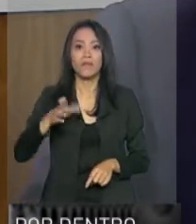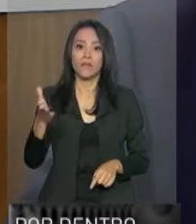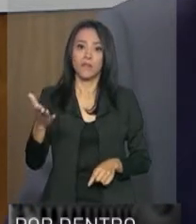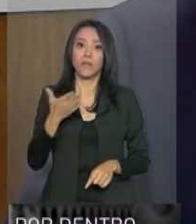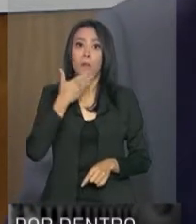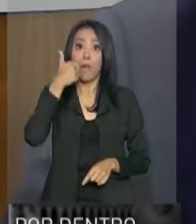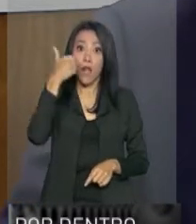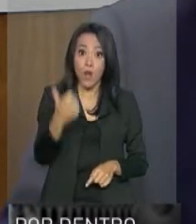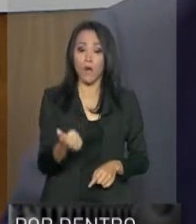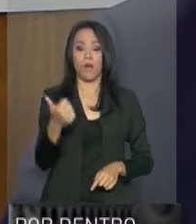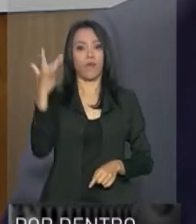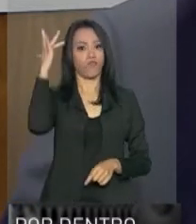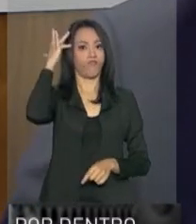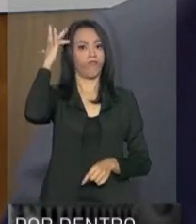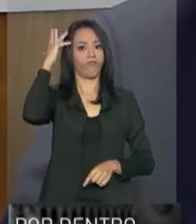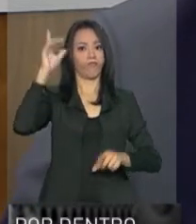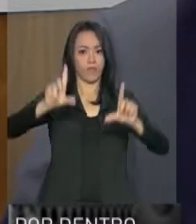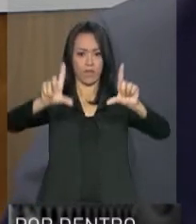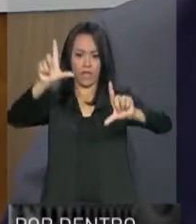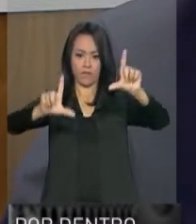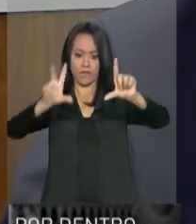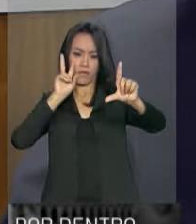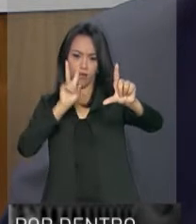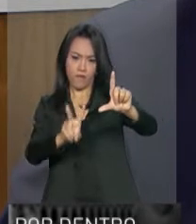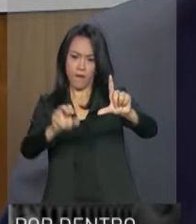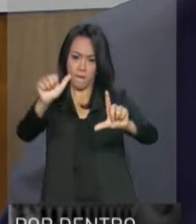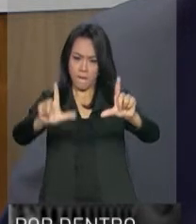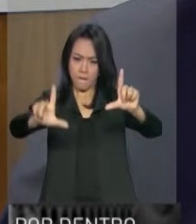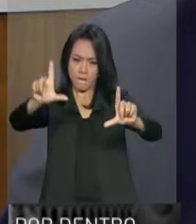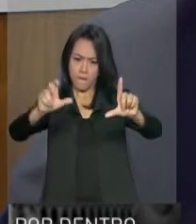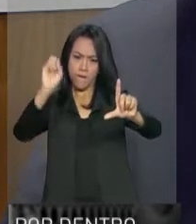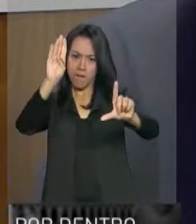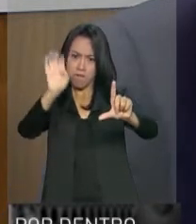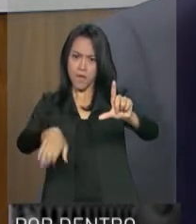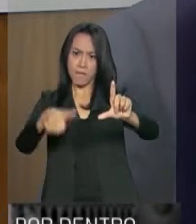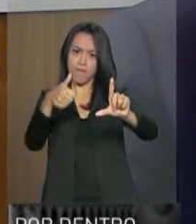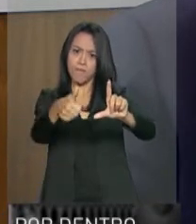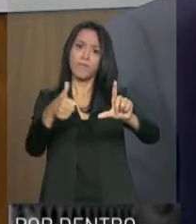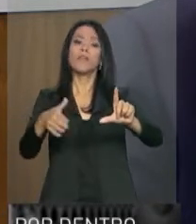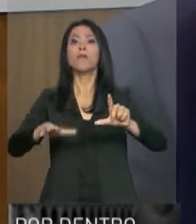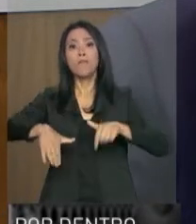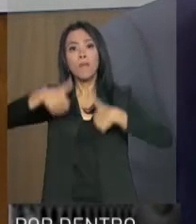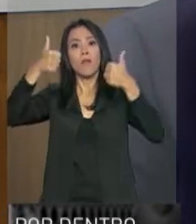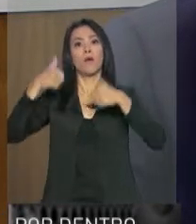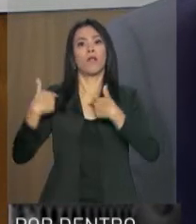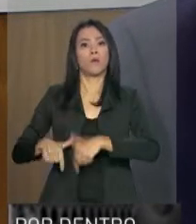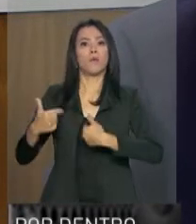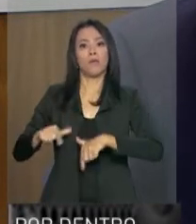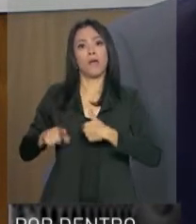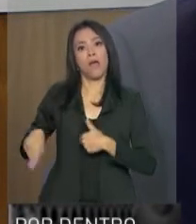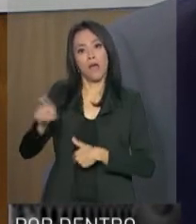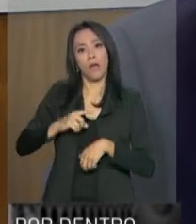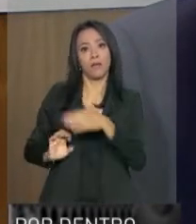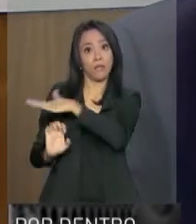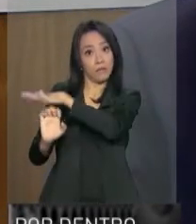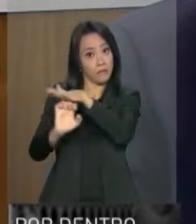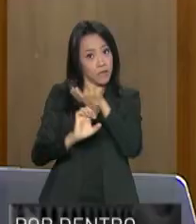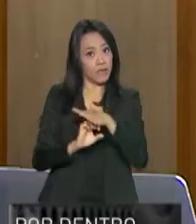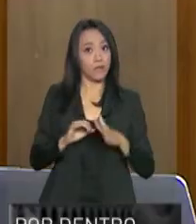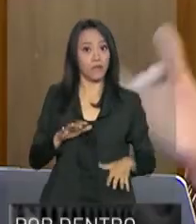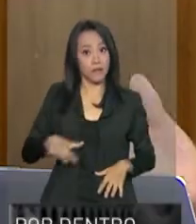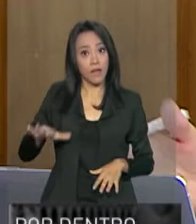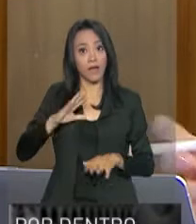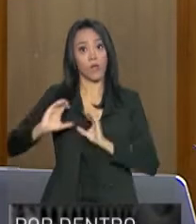melhora a qualidade da operação das empresas de comunicações o nosso telefone celular 4g bom